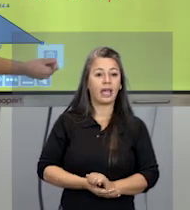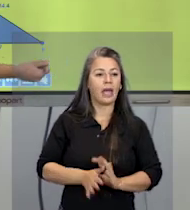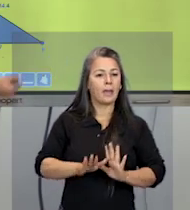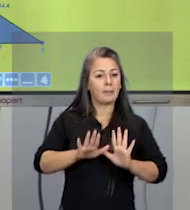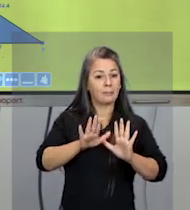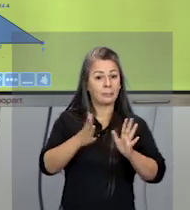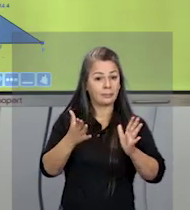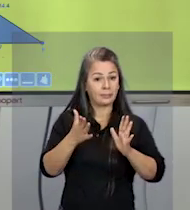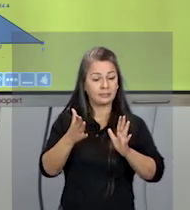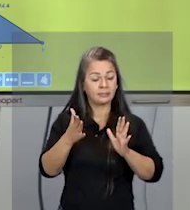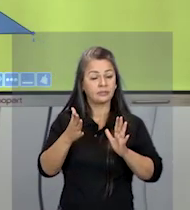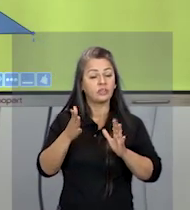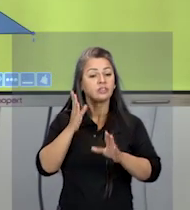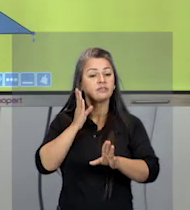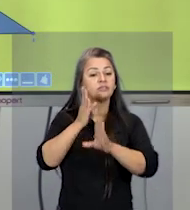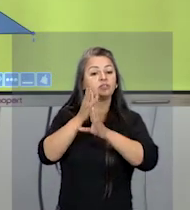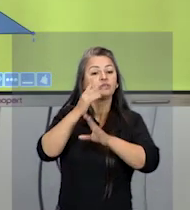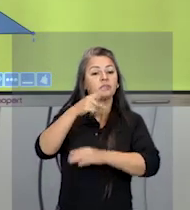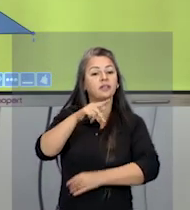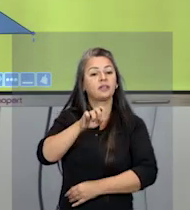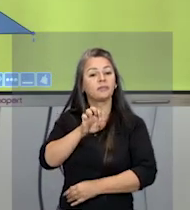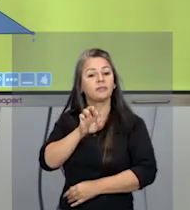isso funciona? Vamos ver.